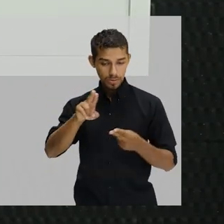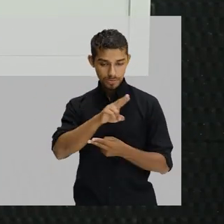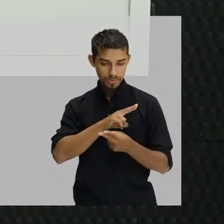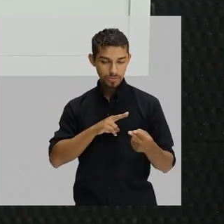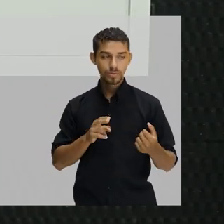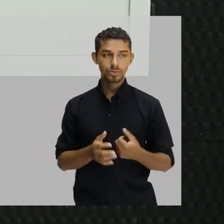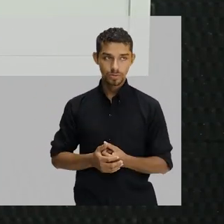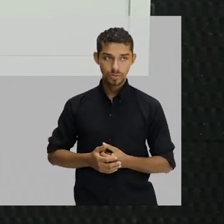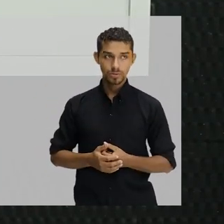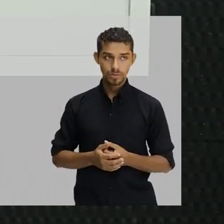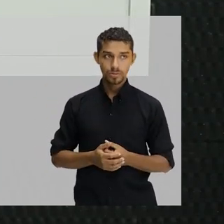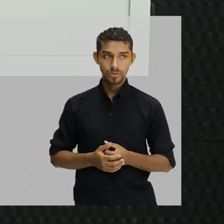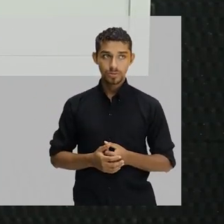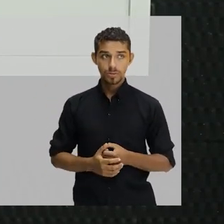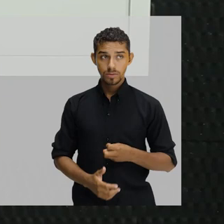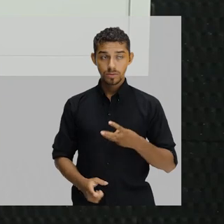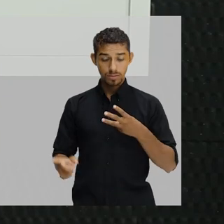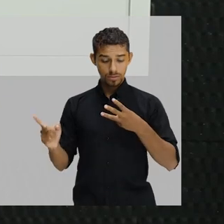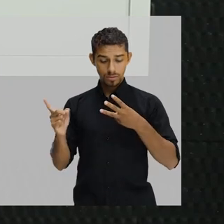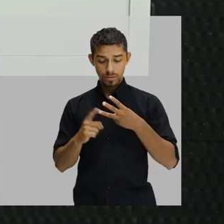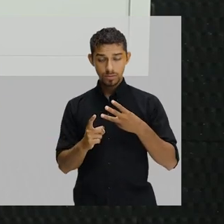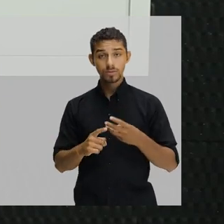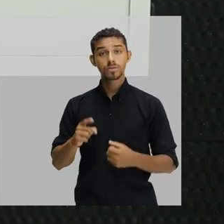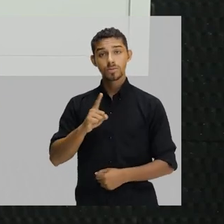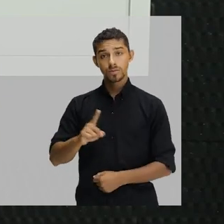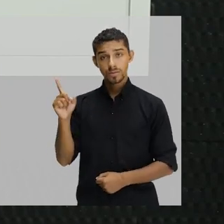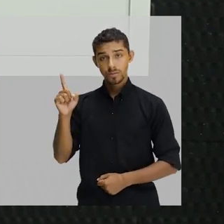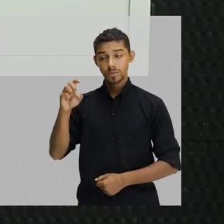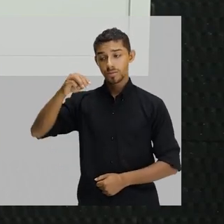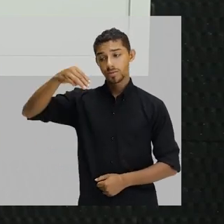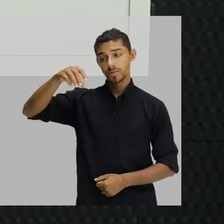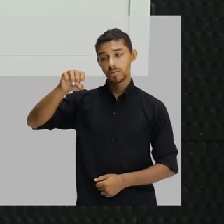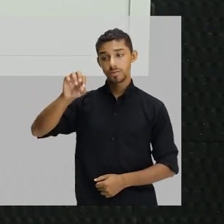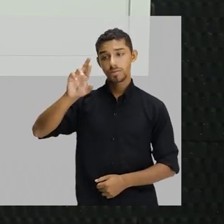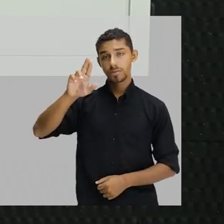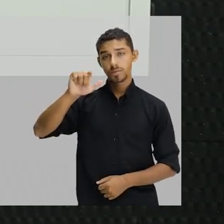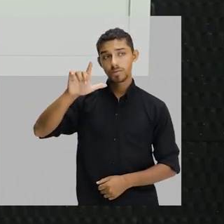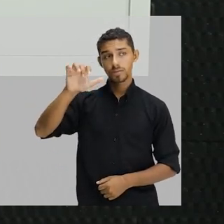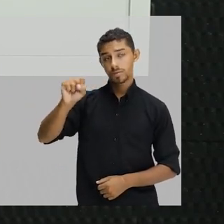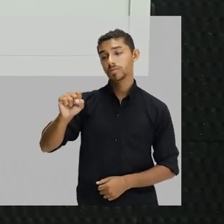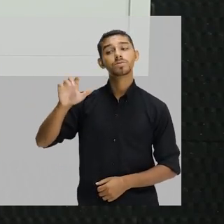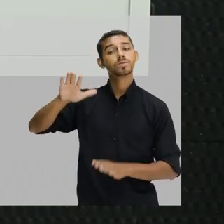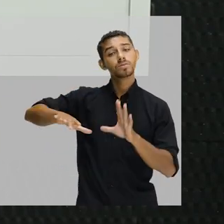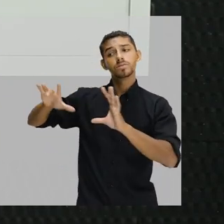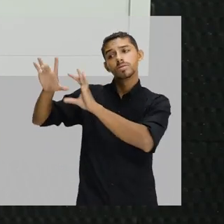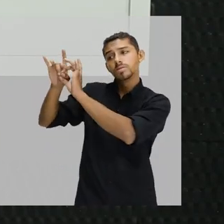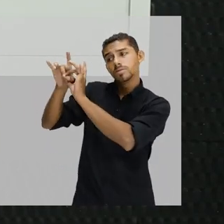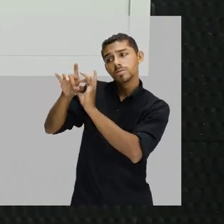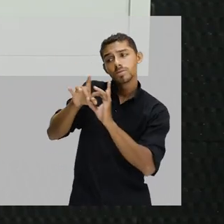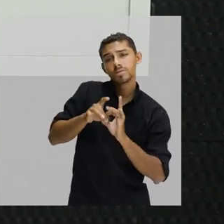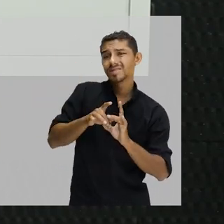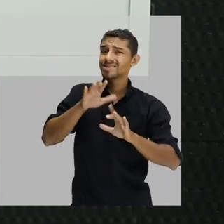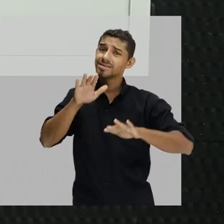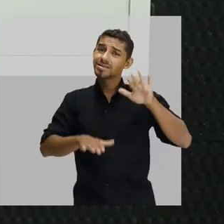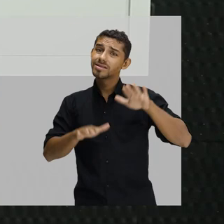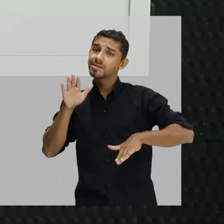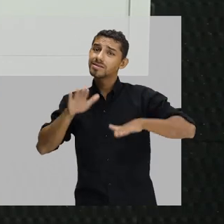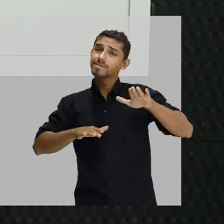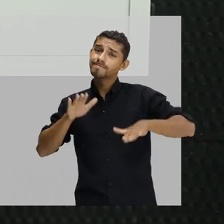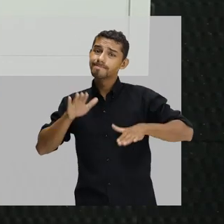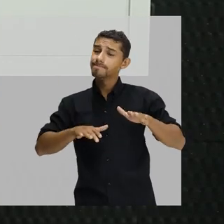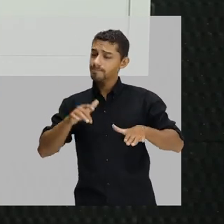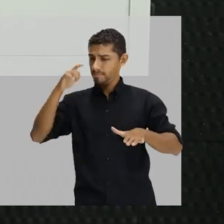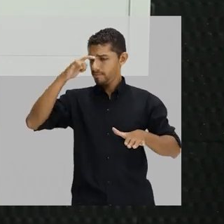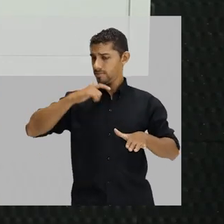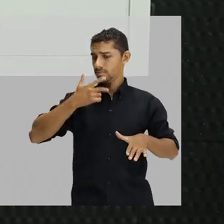ela é e tende a ser sempre contextual. Ou seja, tá? Ela vai depender ali, tá? O que